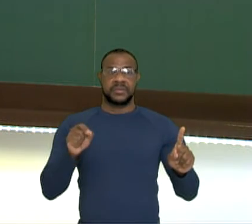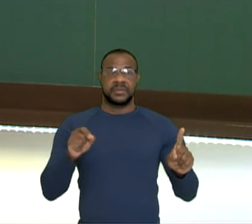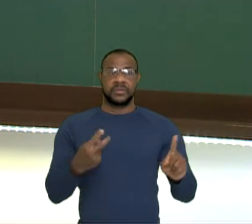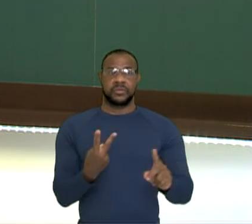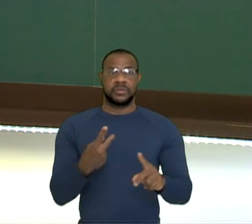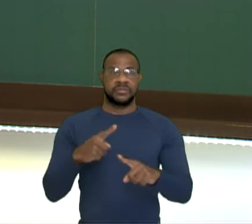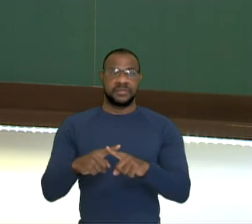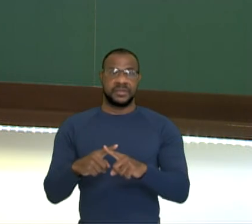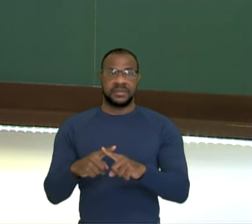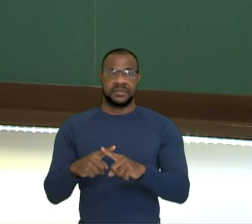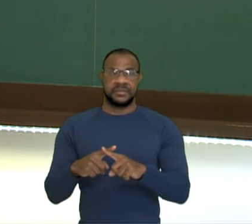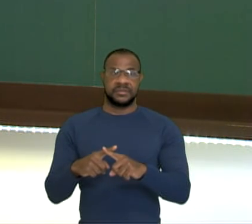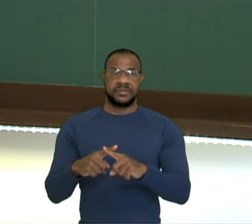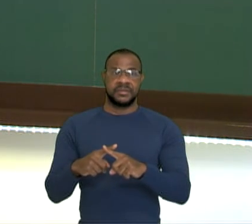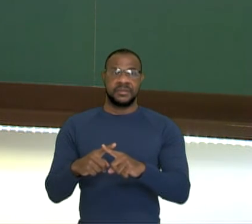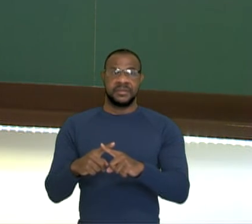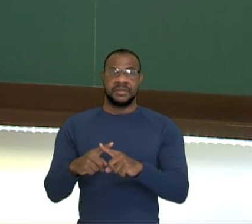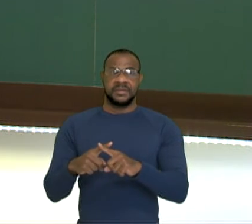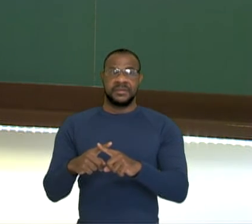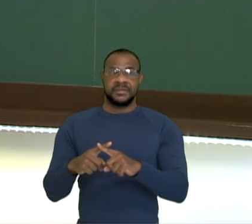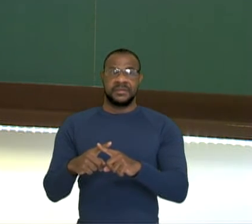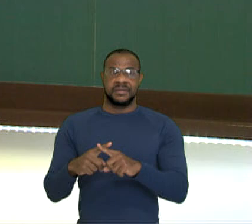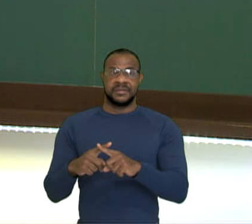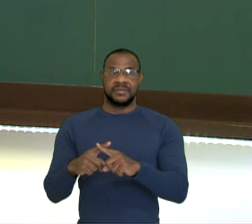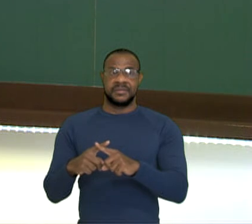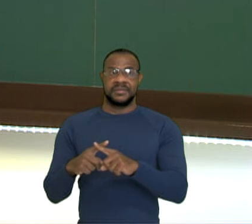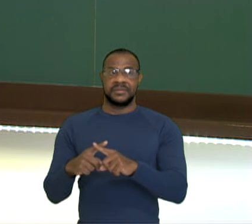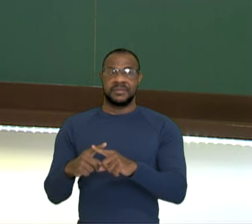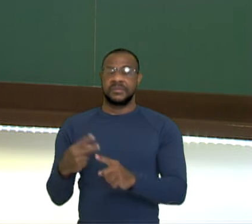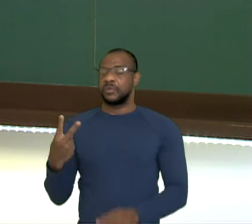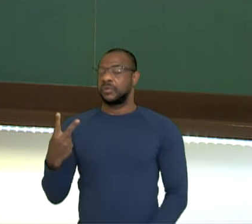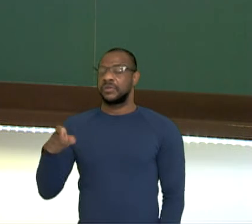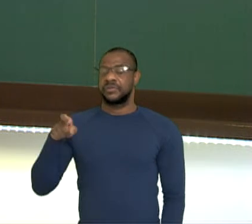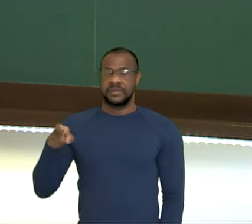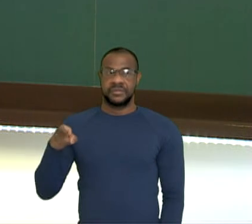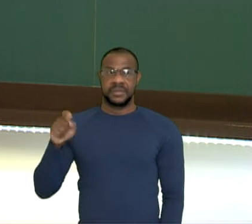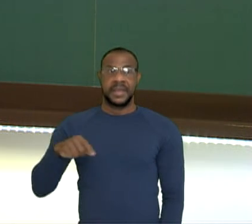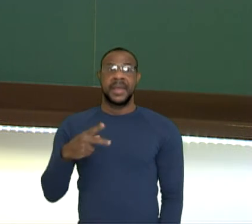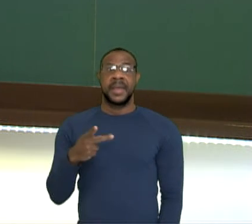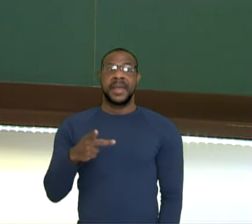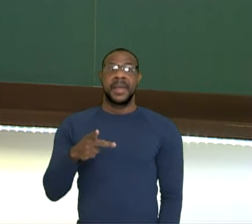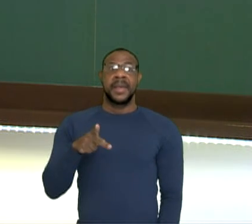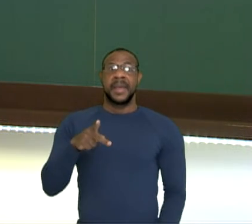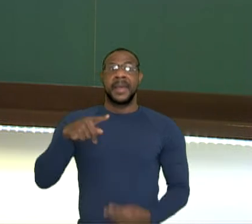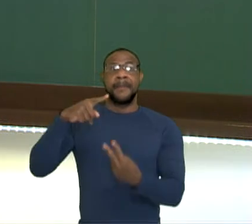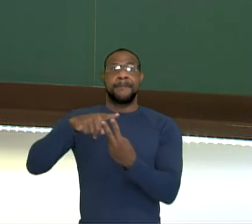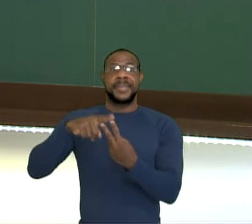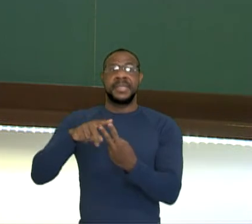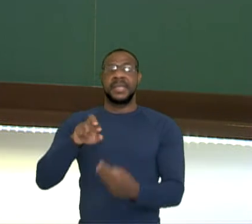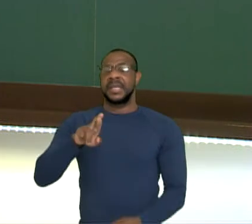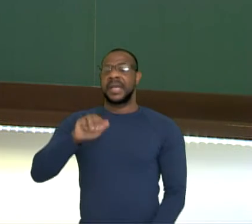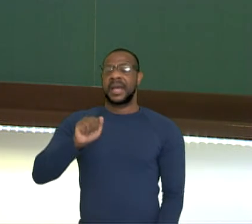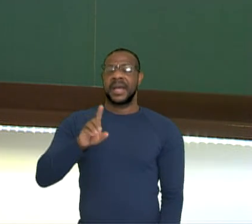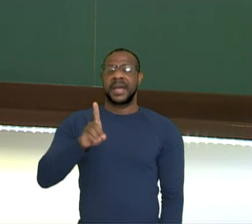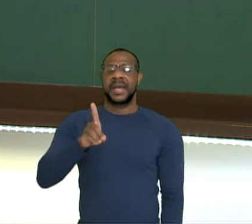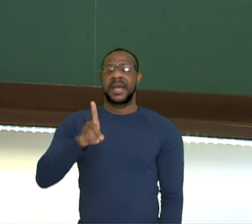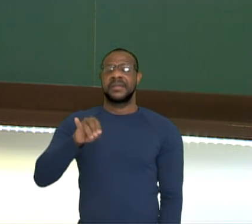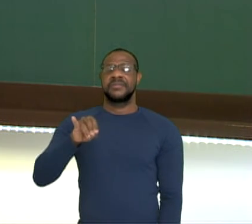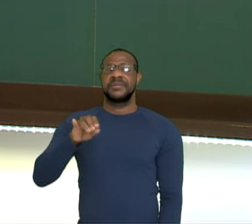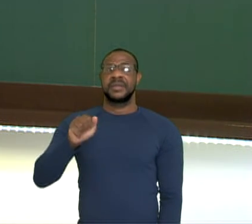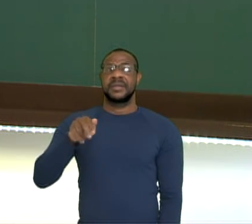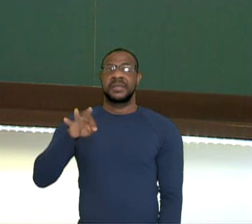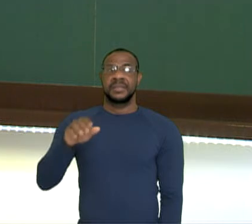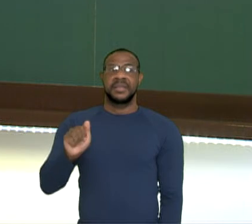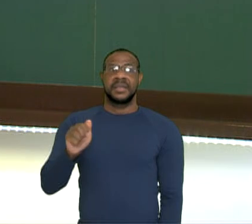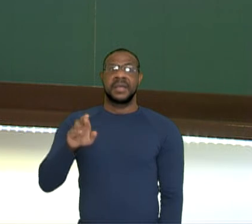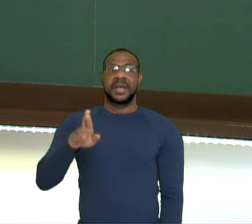vezes seno de 2x, ela é π radianos, né? Então, quando eu tenho o gráfico, já facilita